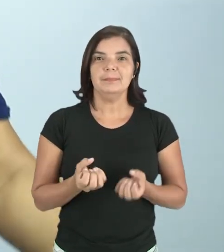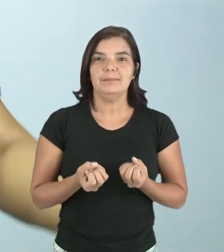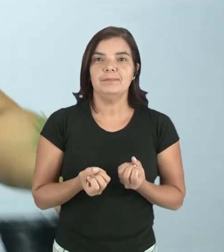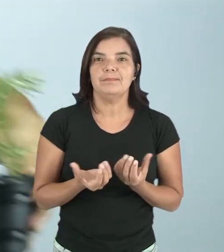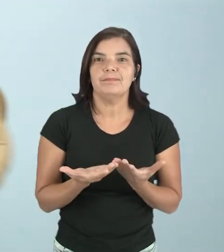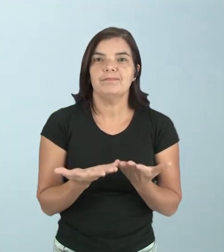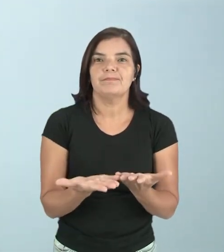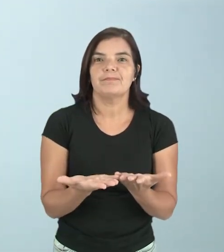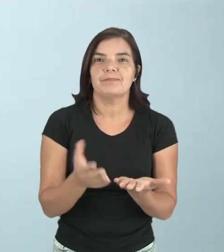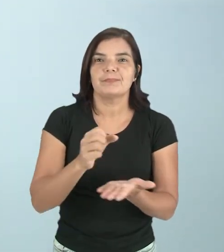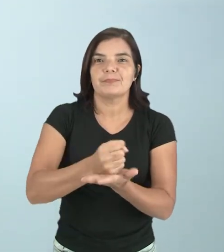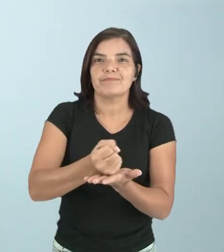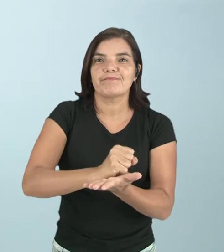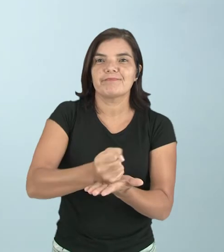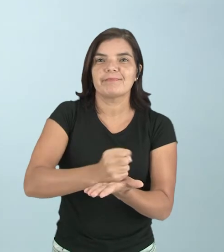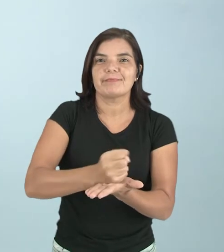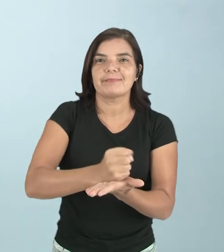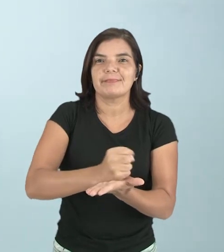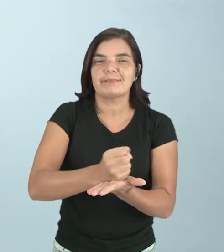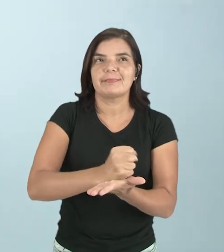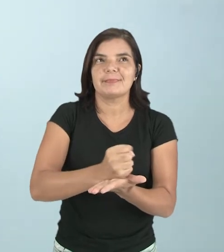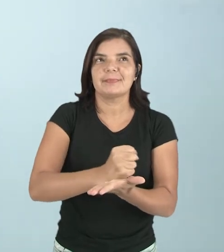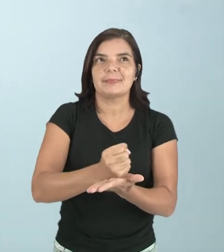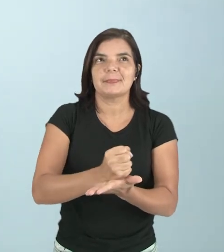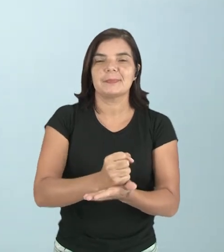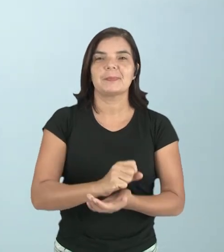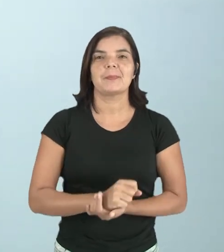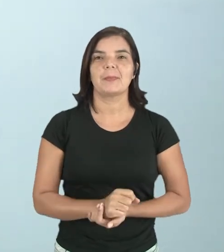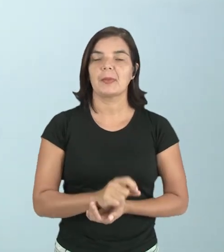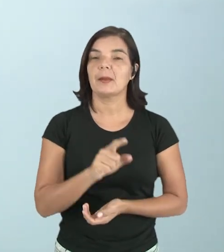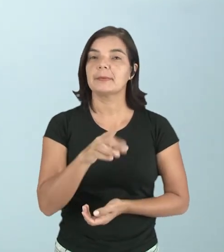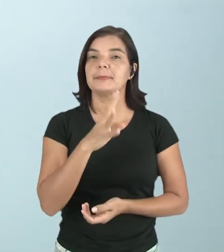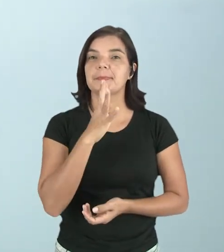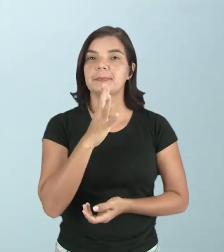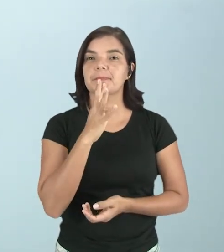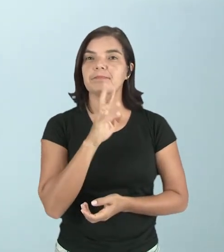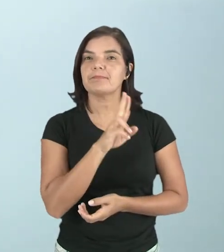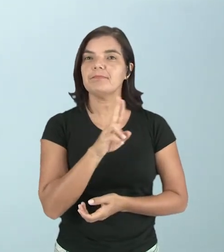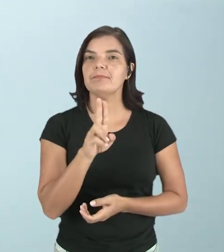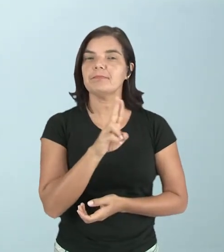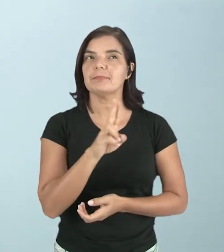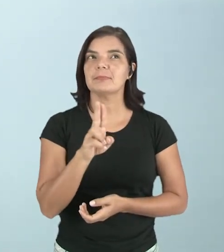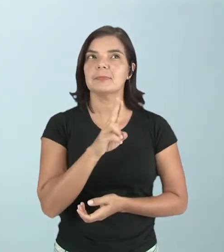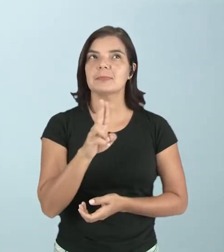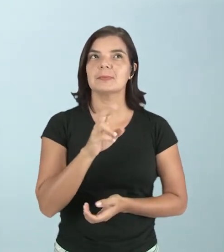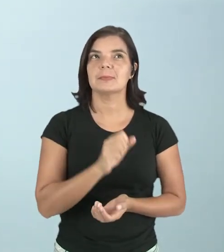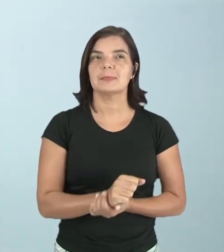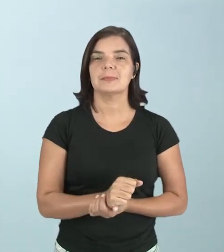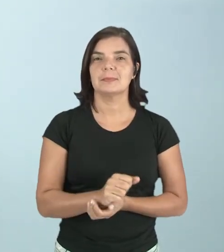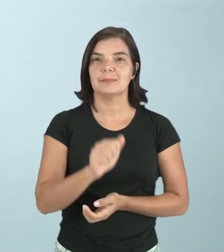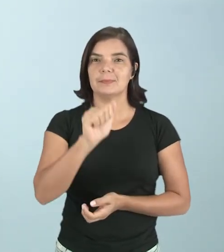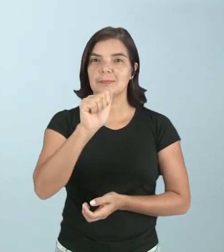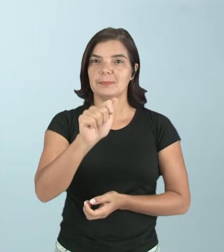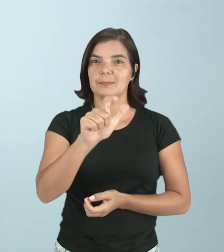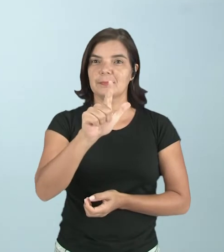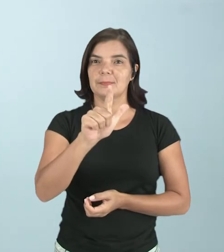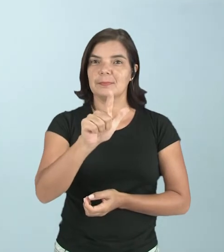medicinal. Essa aqui. Essa é conhecida, é o